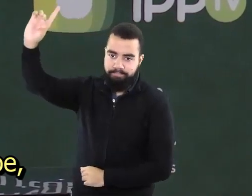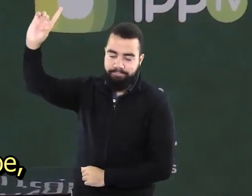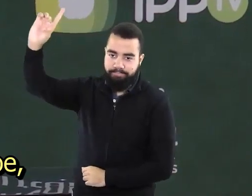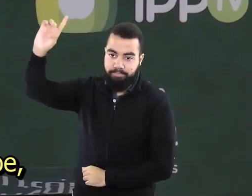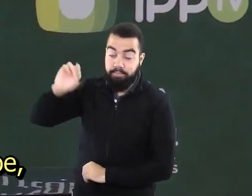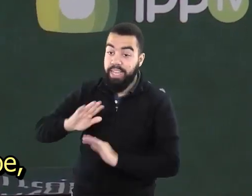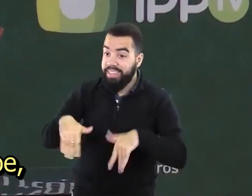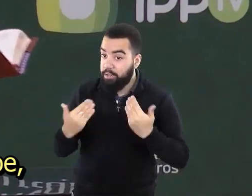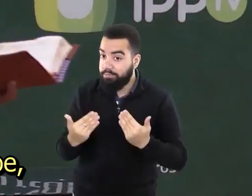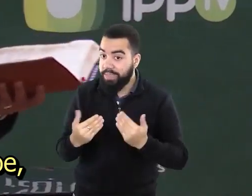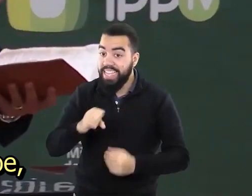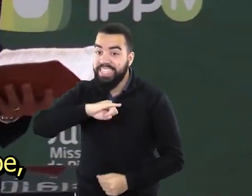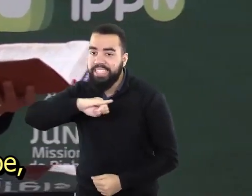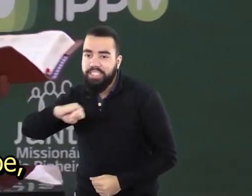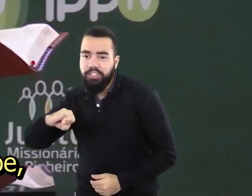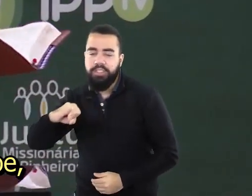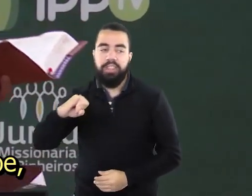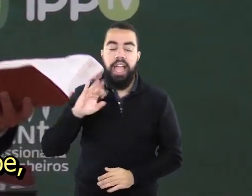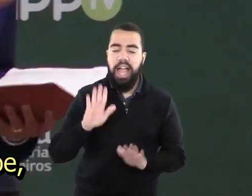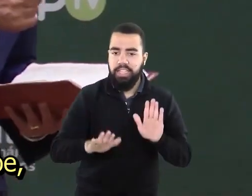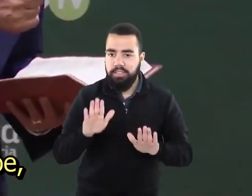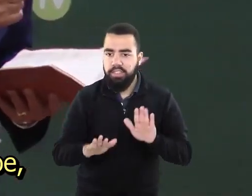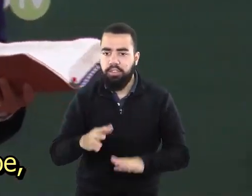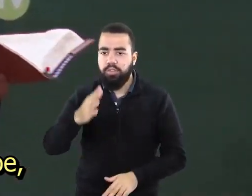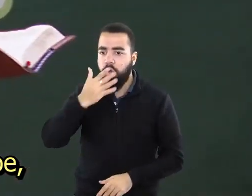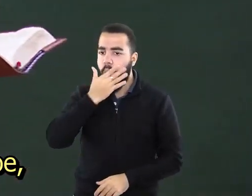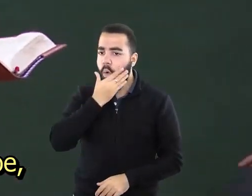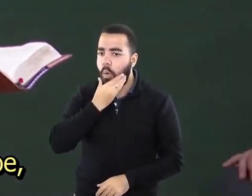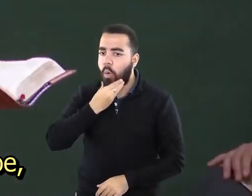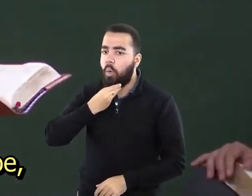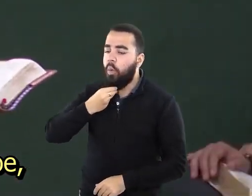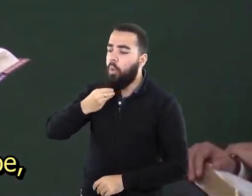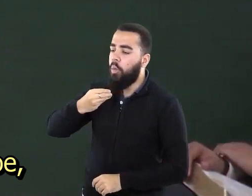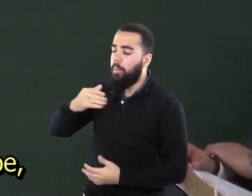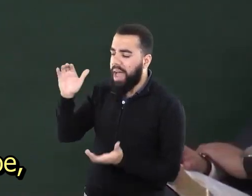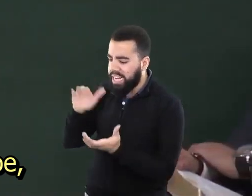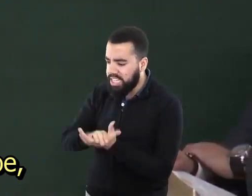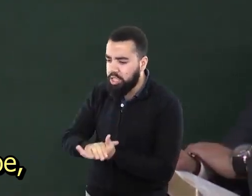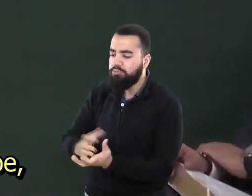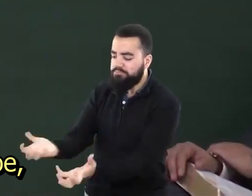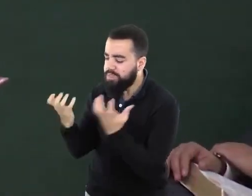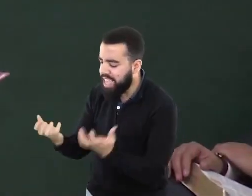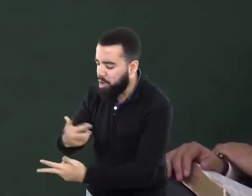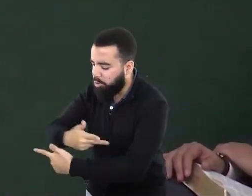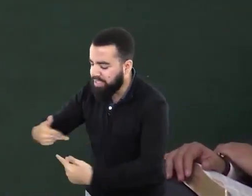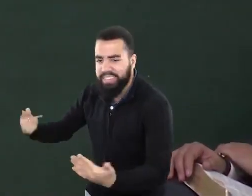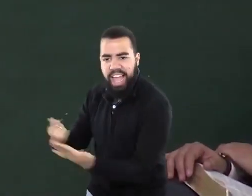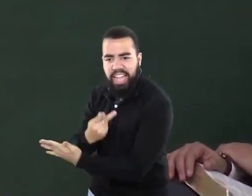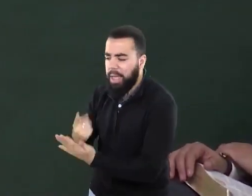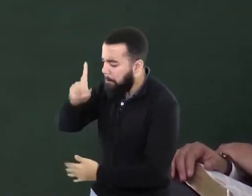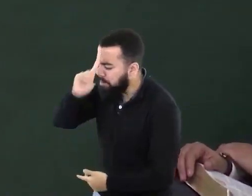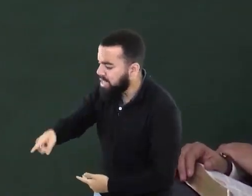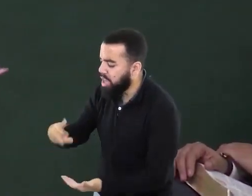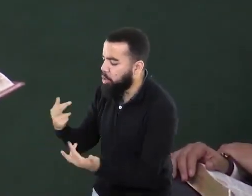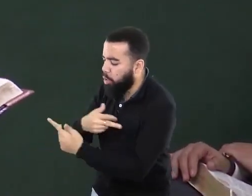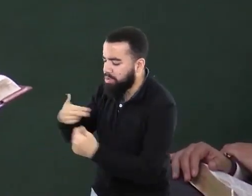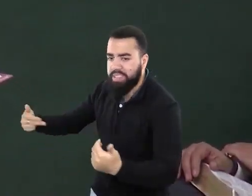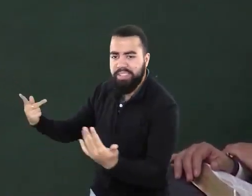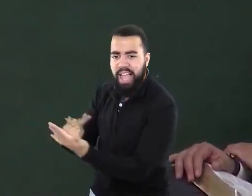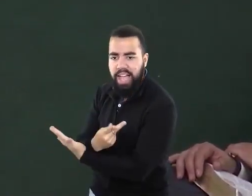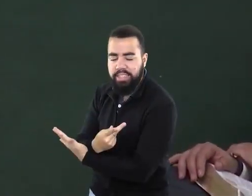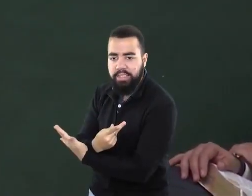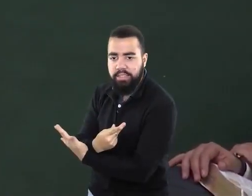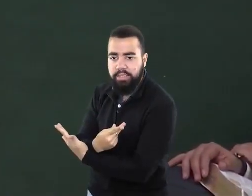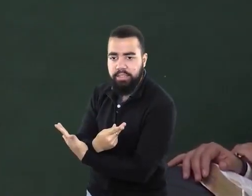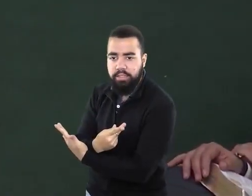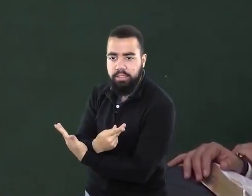Então, se um marido requer da sua mulher aquilo que é ilícito, aquilo que é imoral, aquilo que não tem licitude,